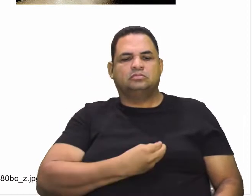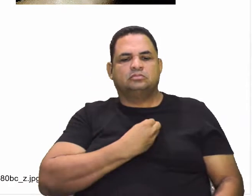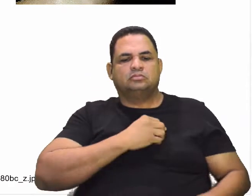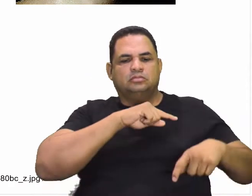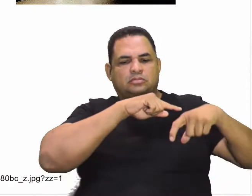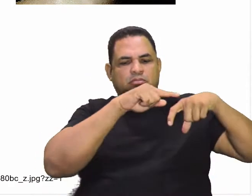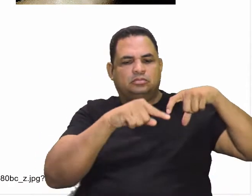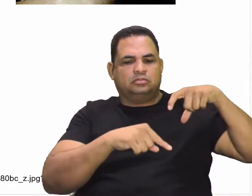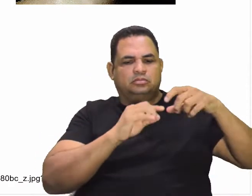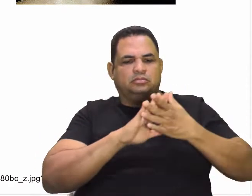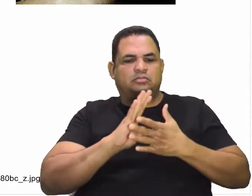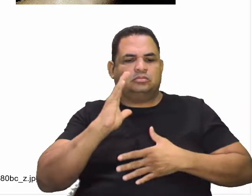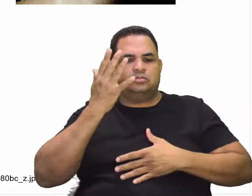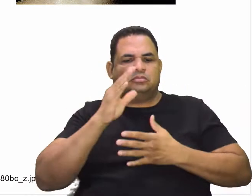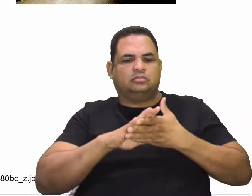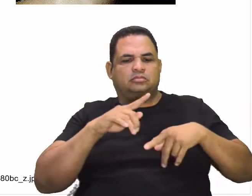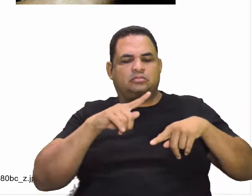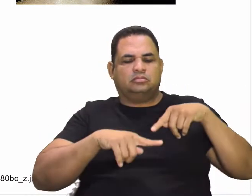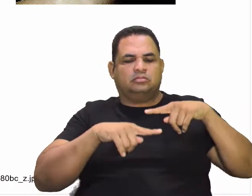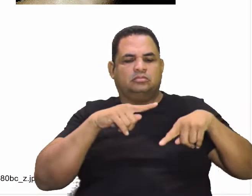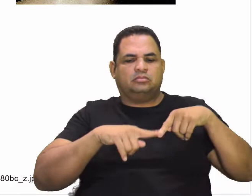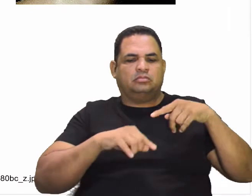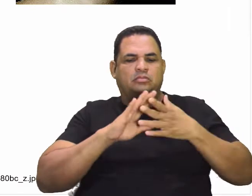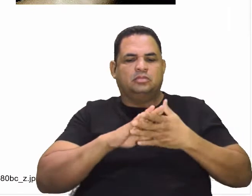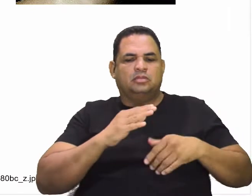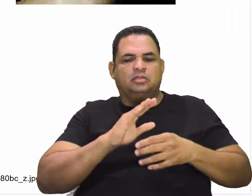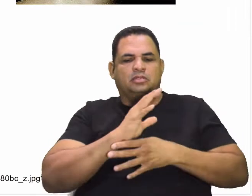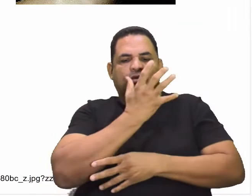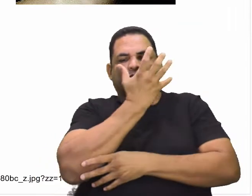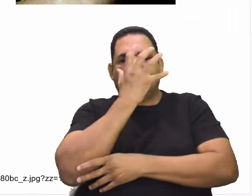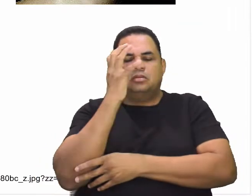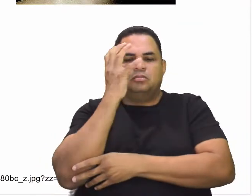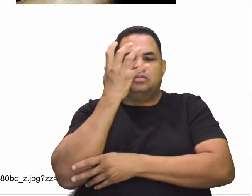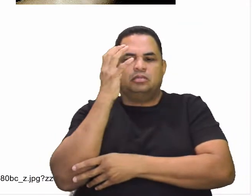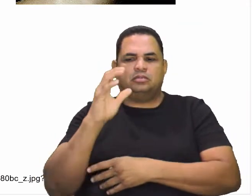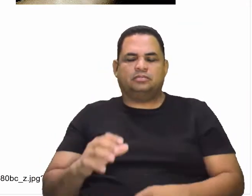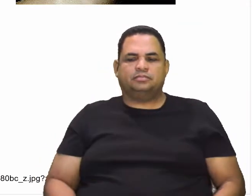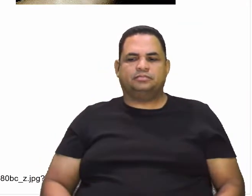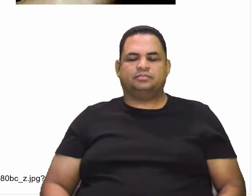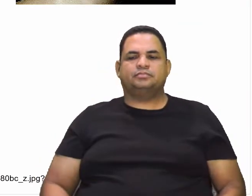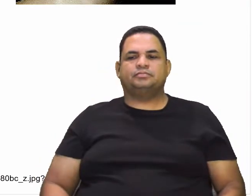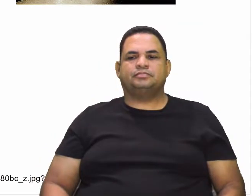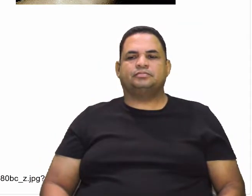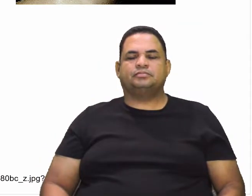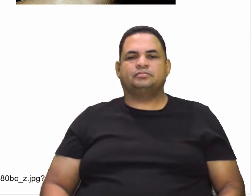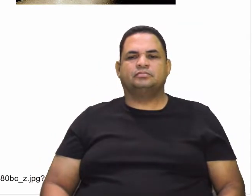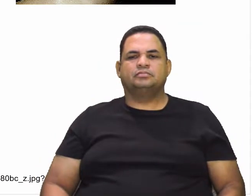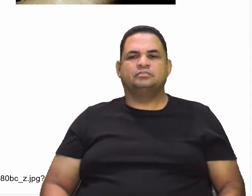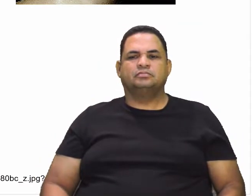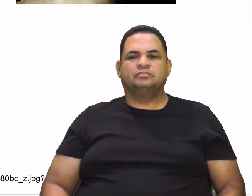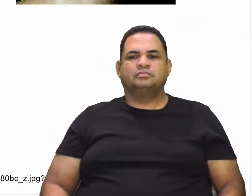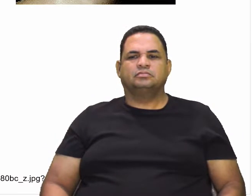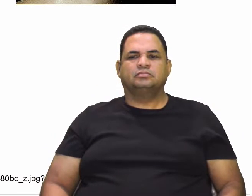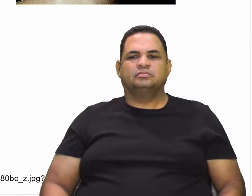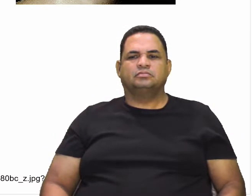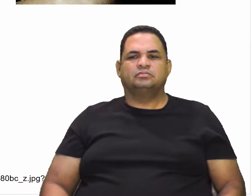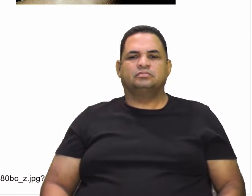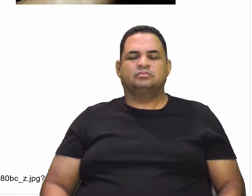Viviam em cavernas e eram capazes de fazer utensílios de madeira. Já eram mais.